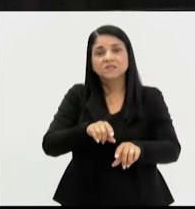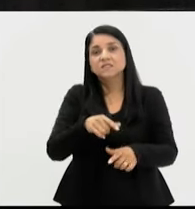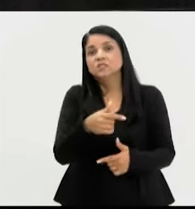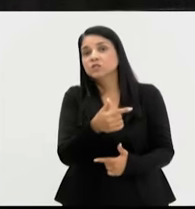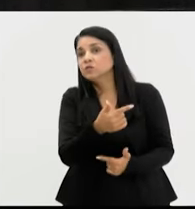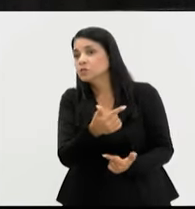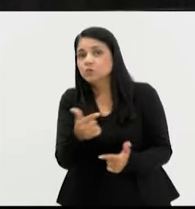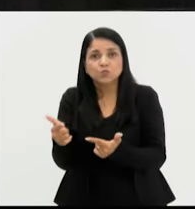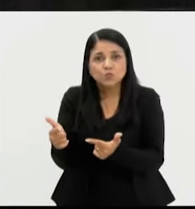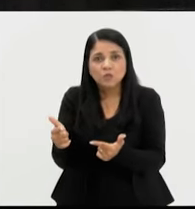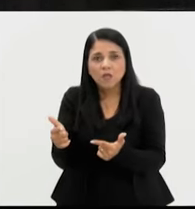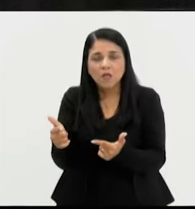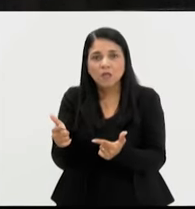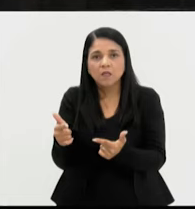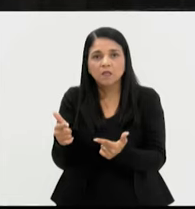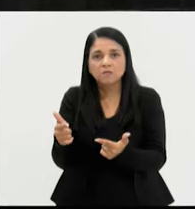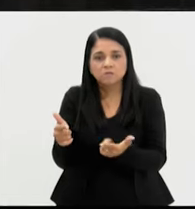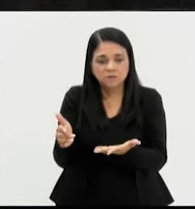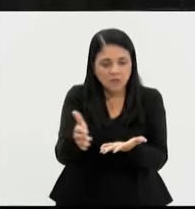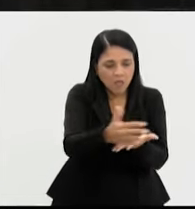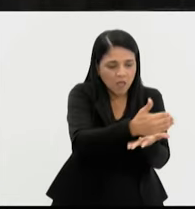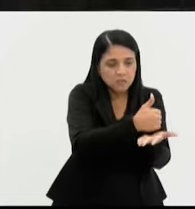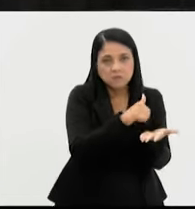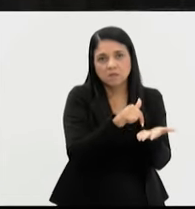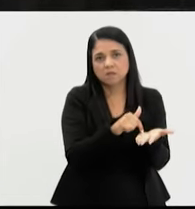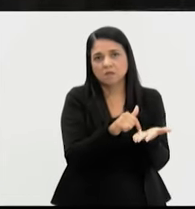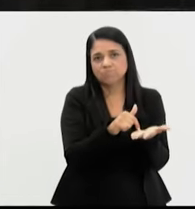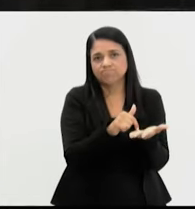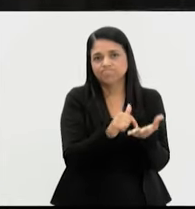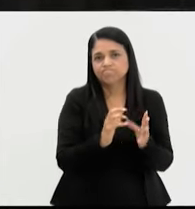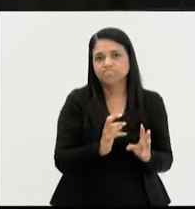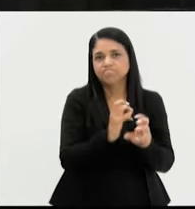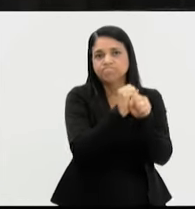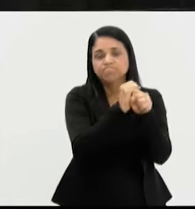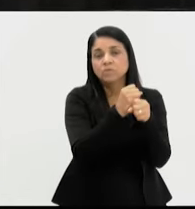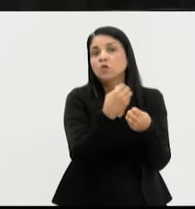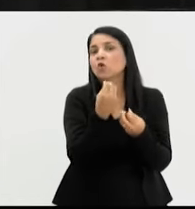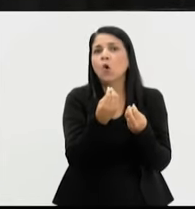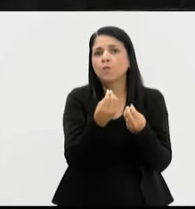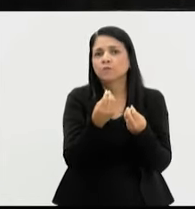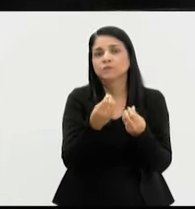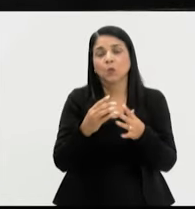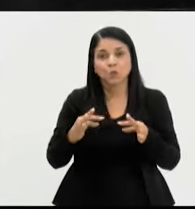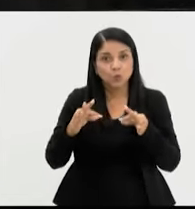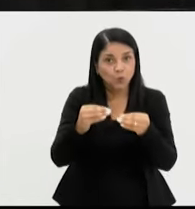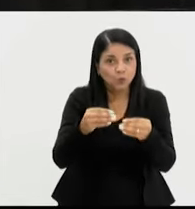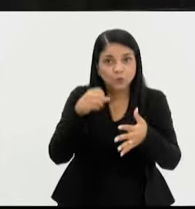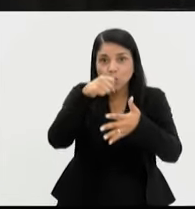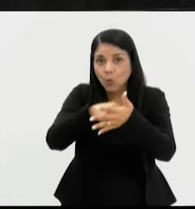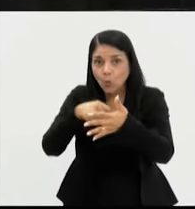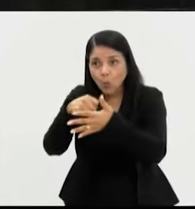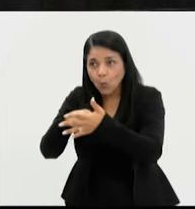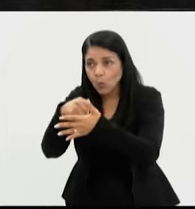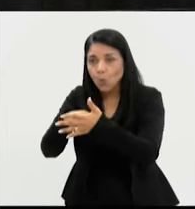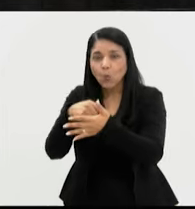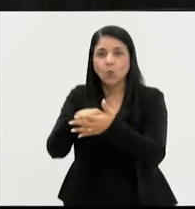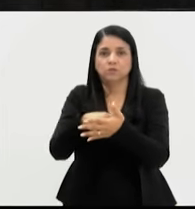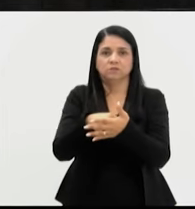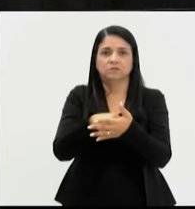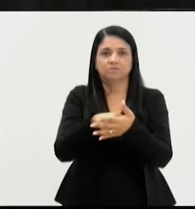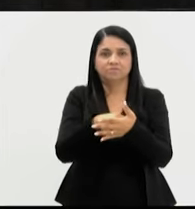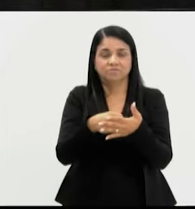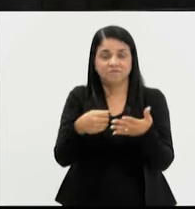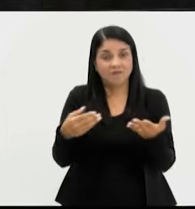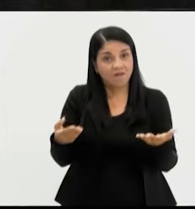tiver as receitas devidas Então essa luta de todos e volto a dizer agora